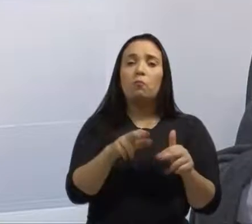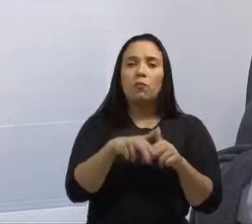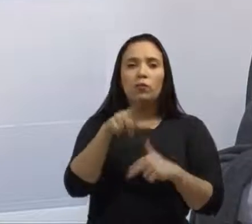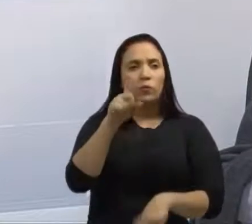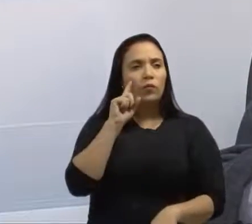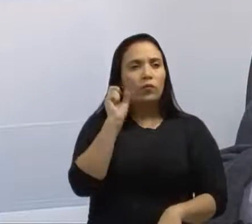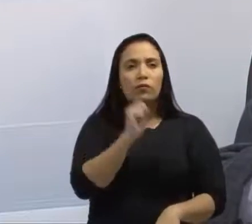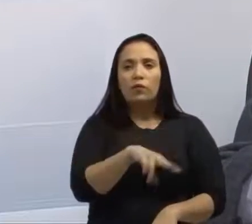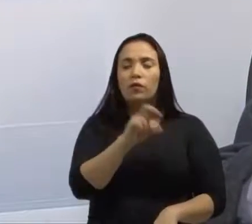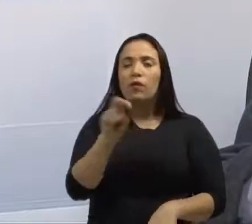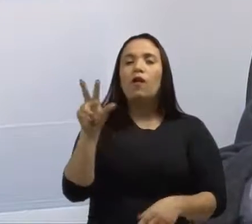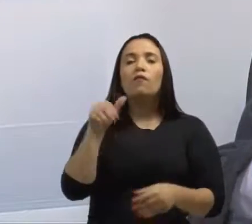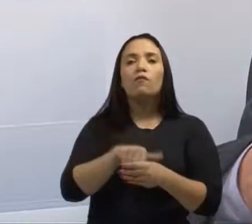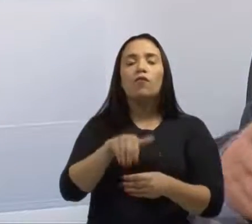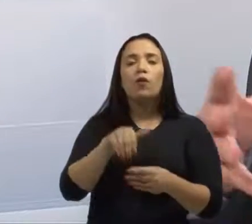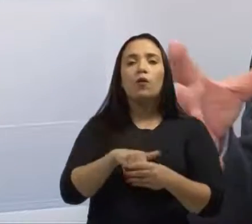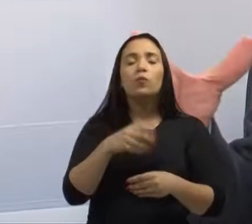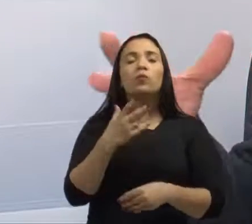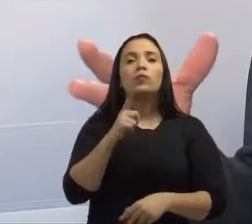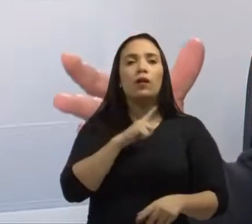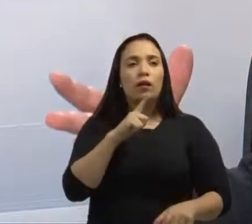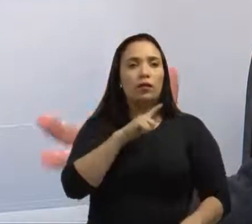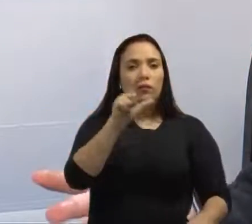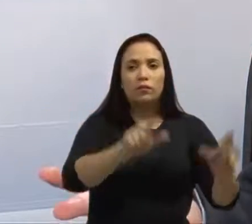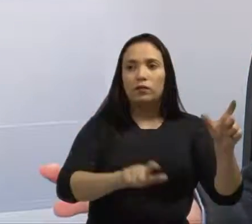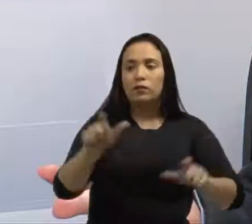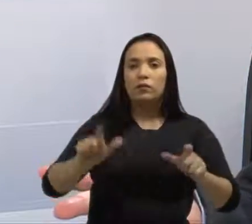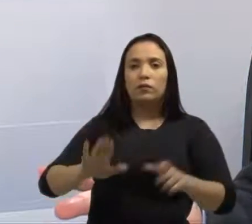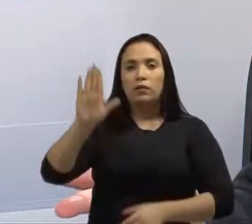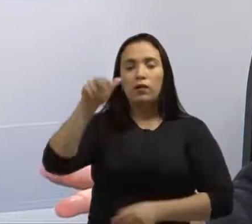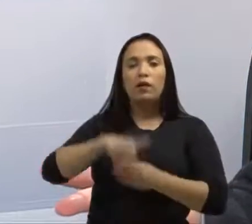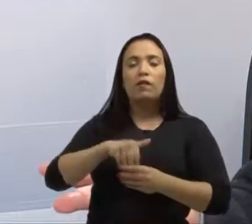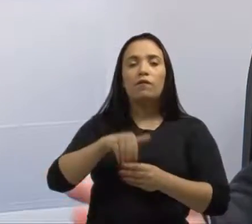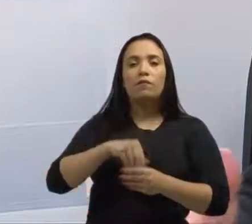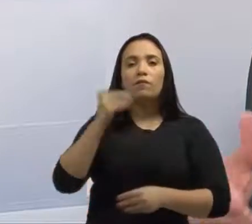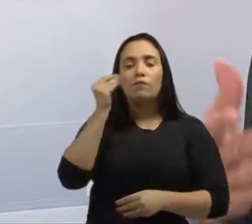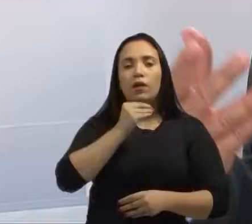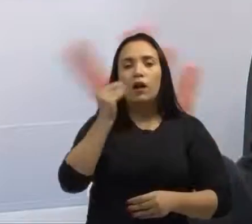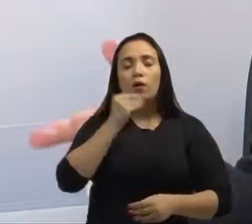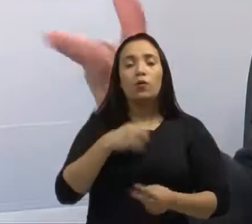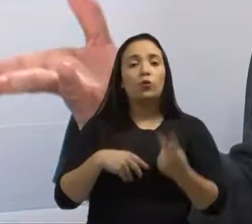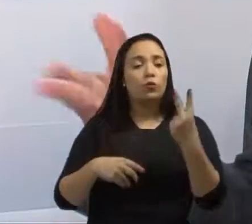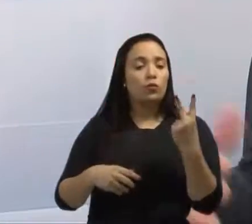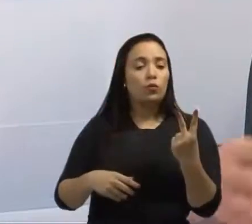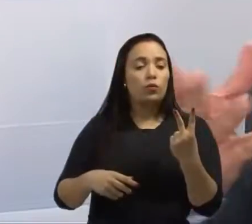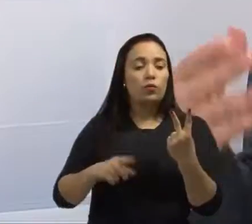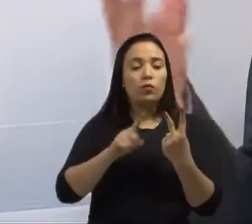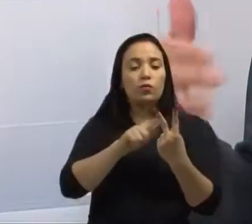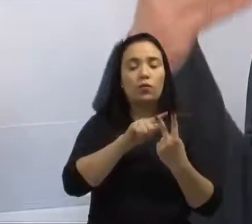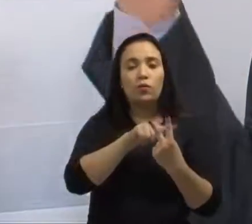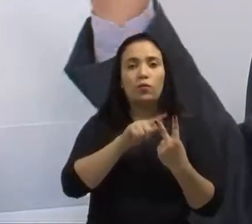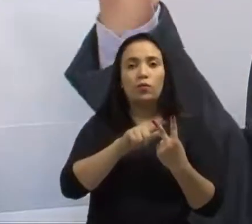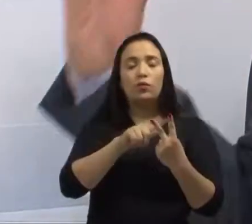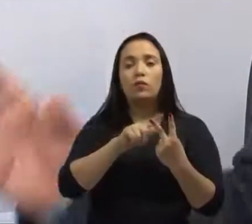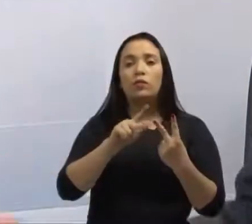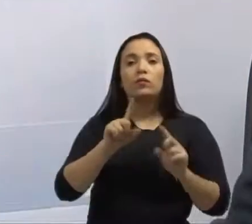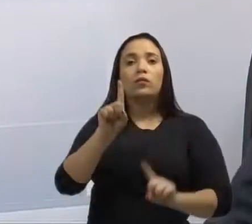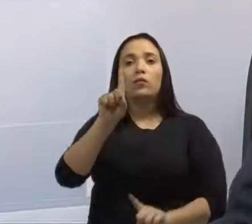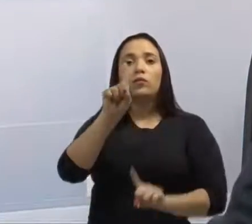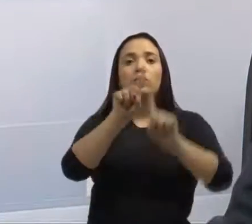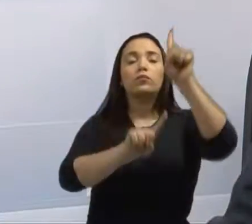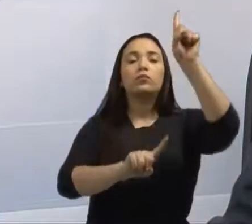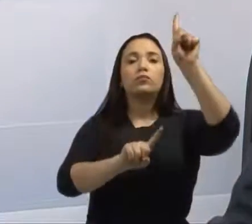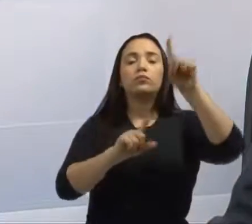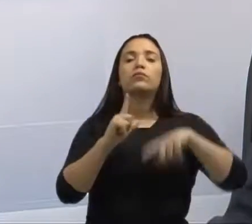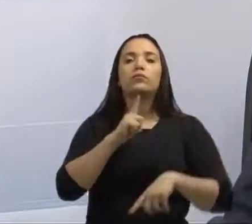pesquisas eleitorais muitos candidatos com percentual baixos e só 2 candidatos com discurso populista acima da